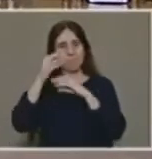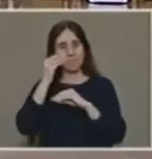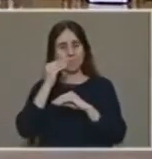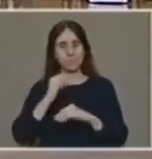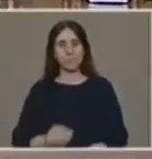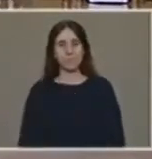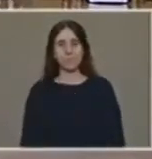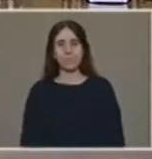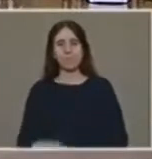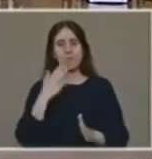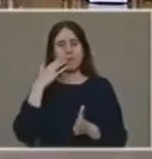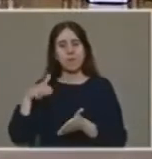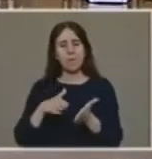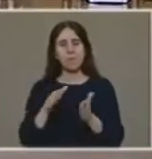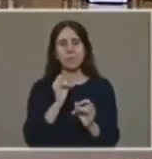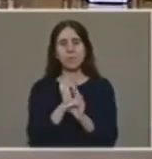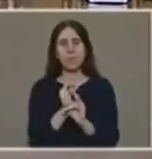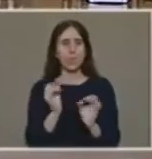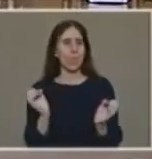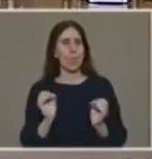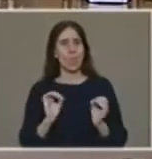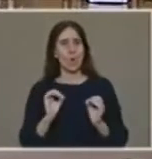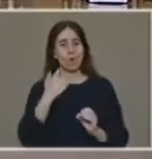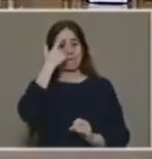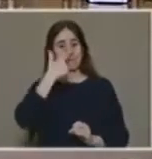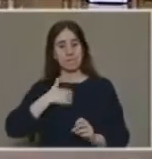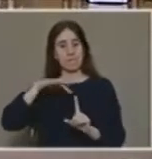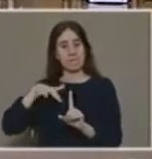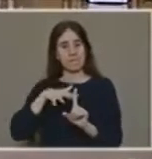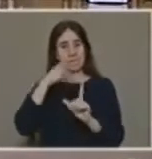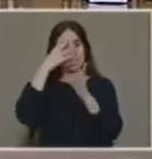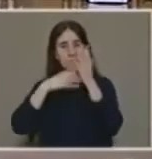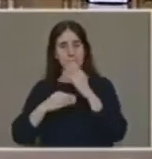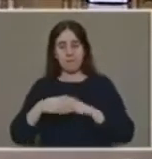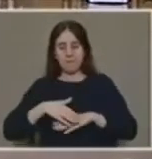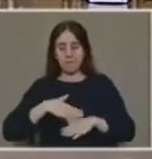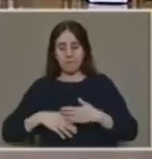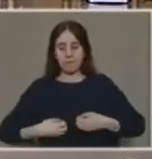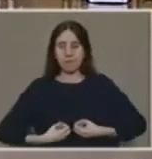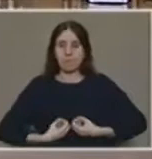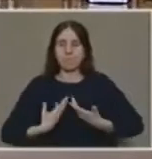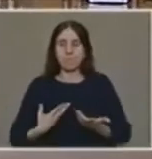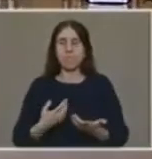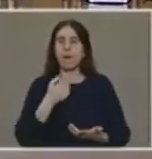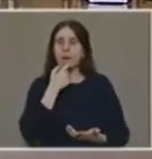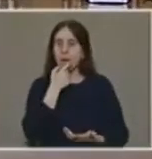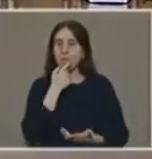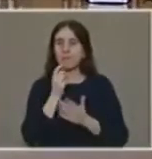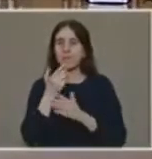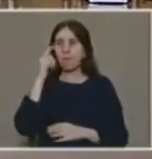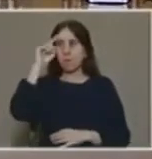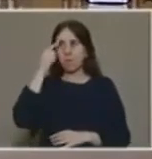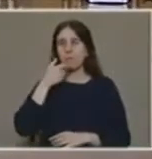existe outro caminho. O agir do discípulo é precedido sempre pela relação afetuosa com o